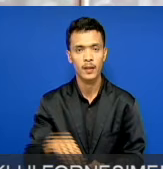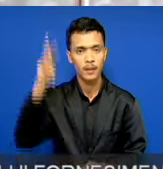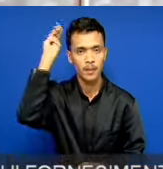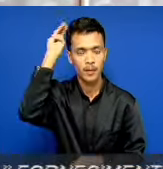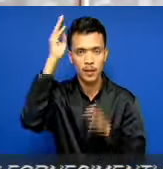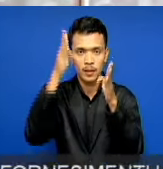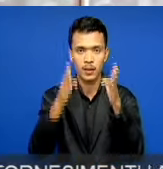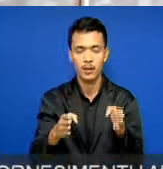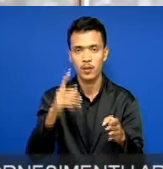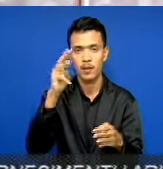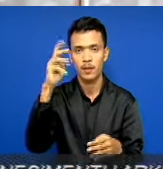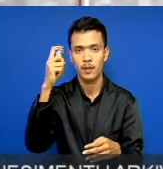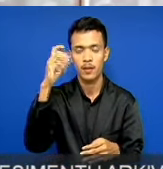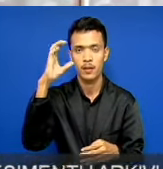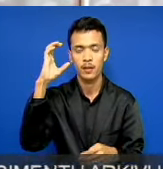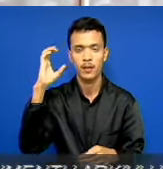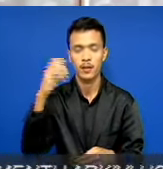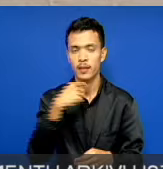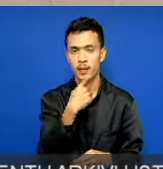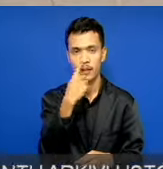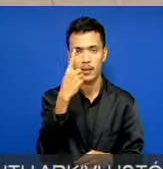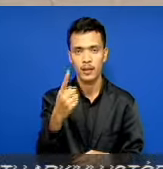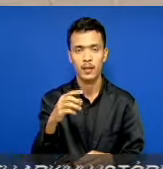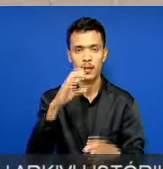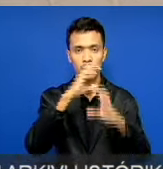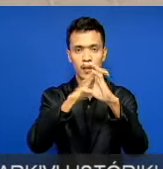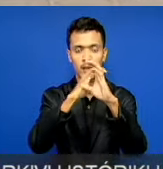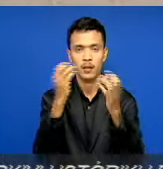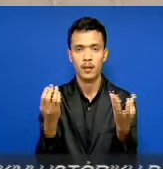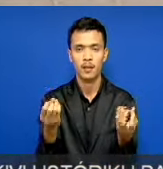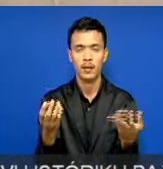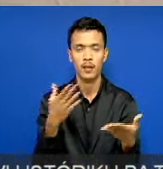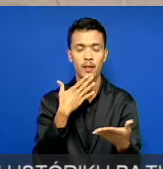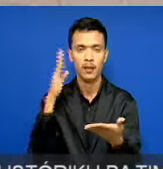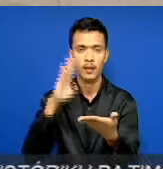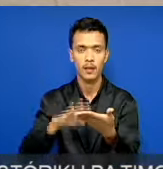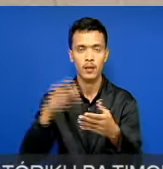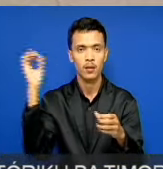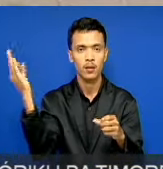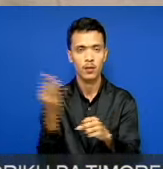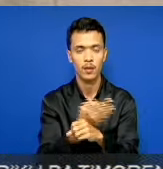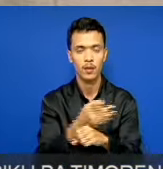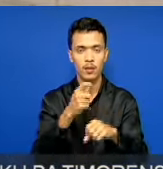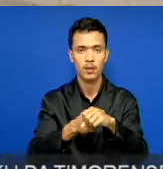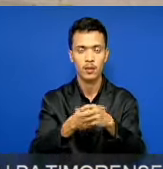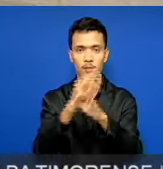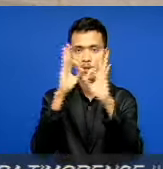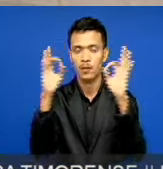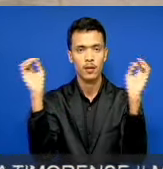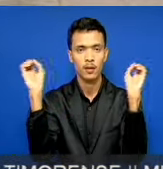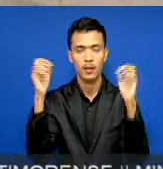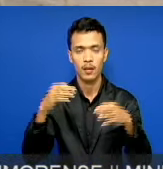Ministro Transporte na Comunicação, Miguel Manitelu, atetem. Carreta para condição ladia. Documento liu na data validade. Não nunca